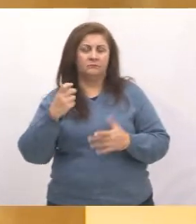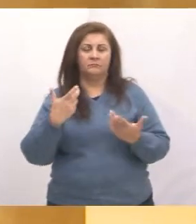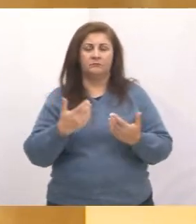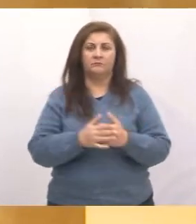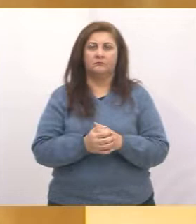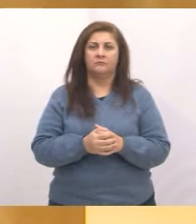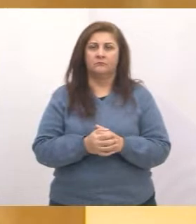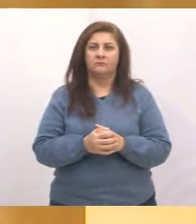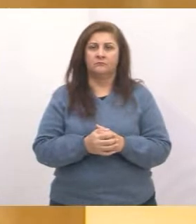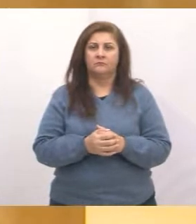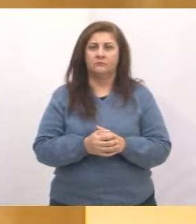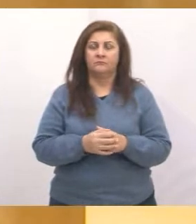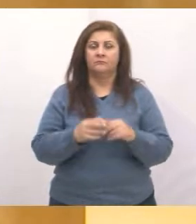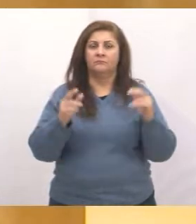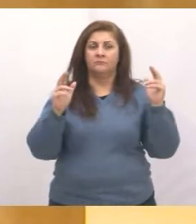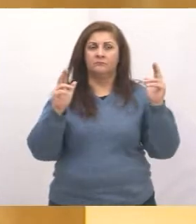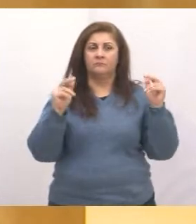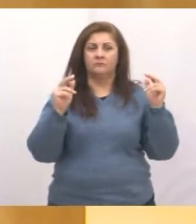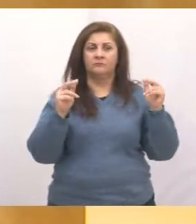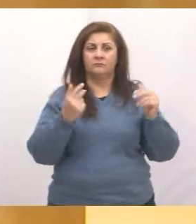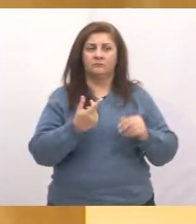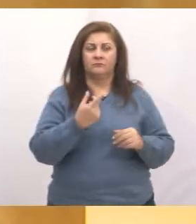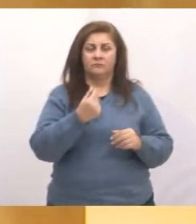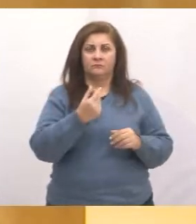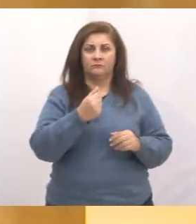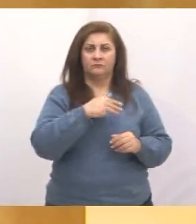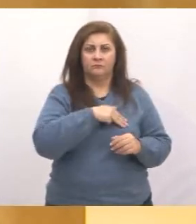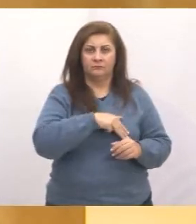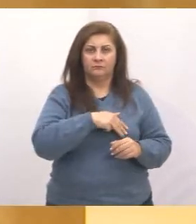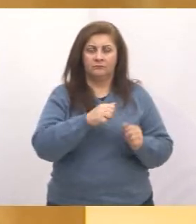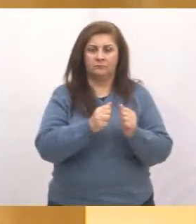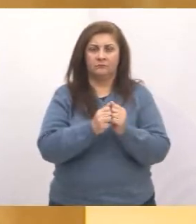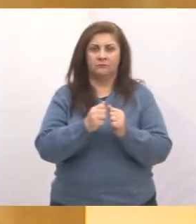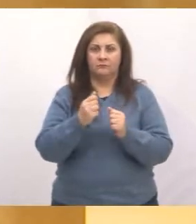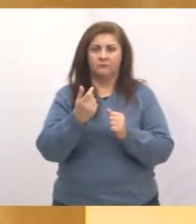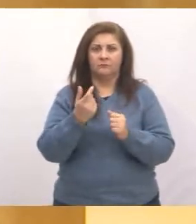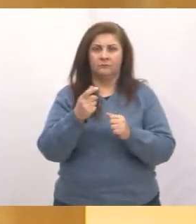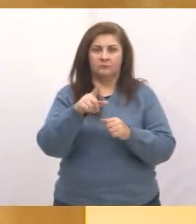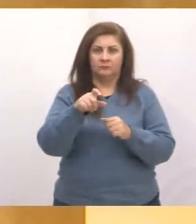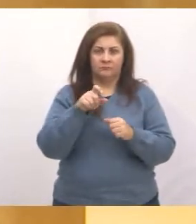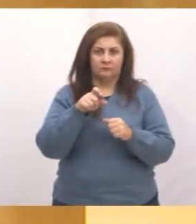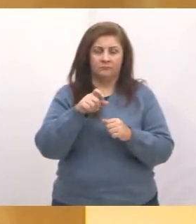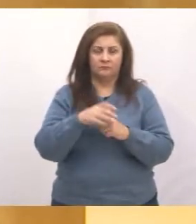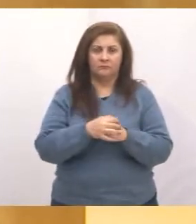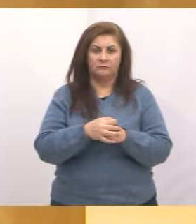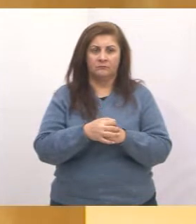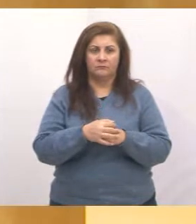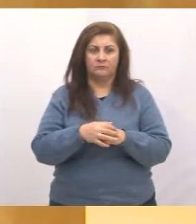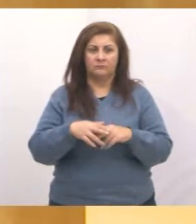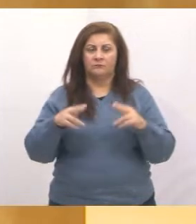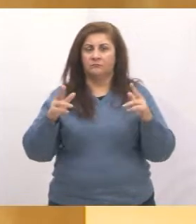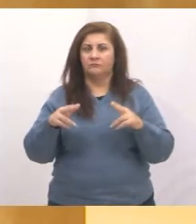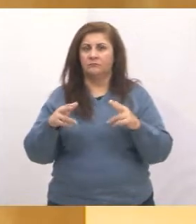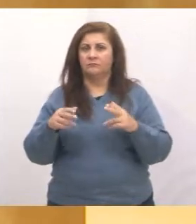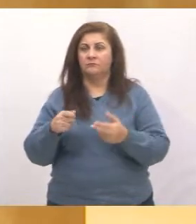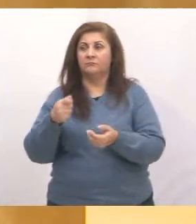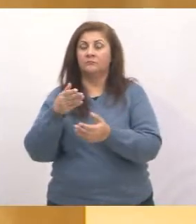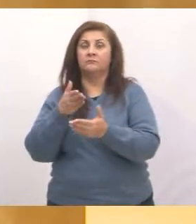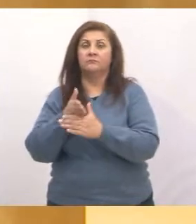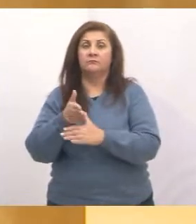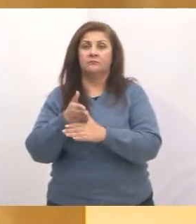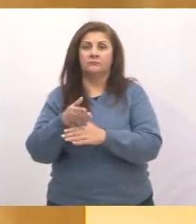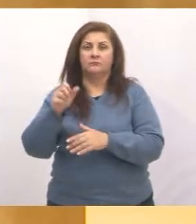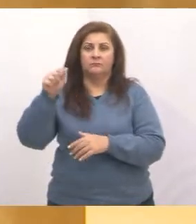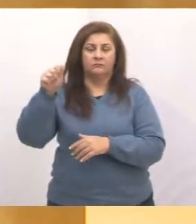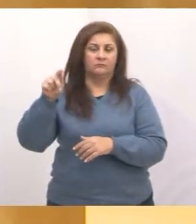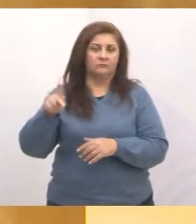título de honorário e de sucumbência não será computado para nenhum efeito previdenciário, à